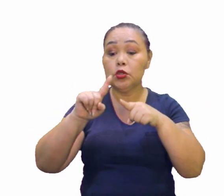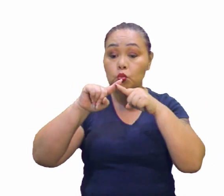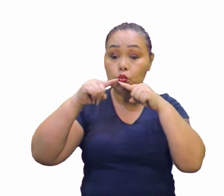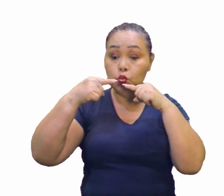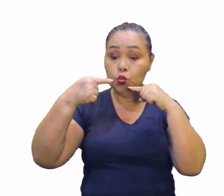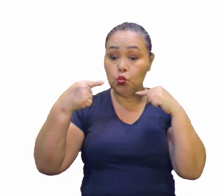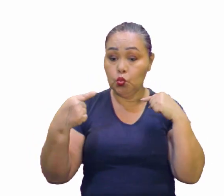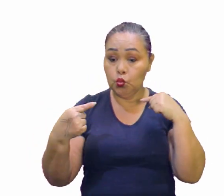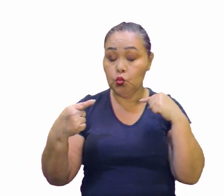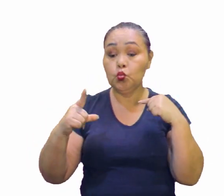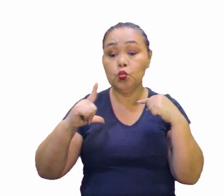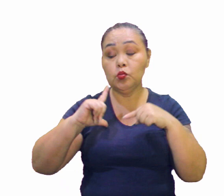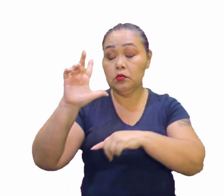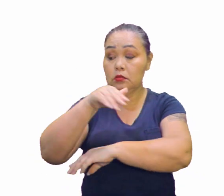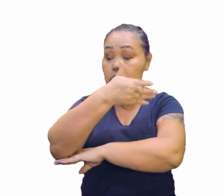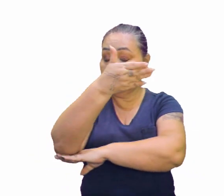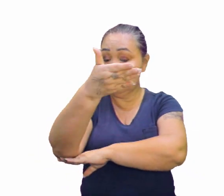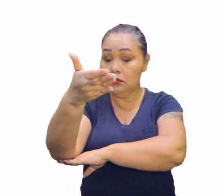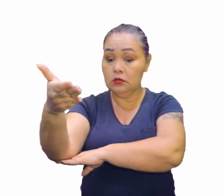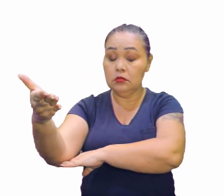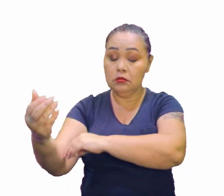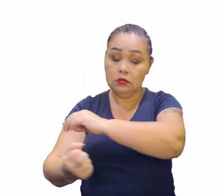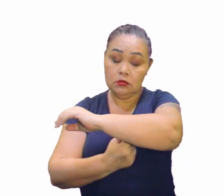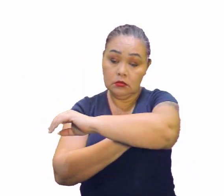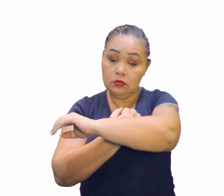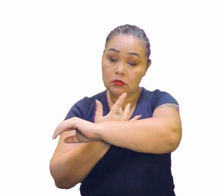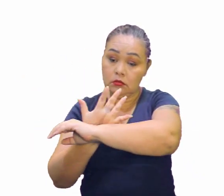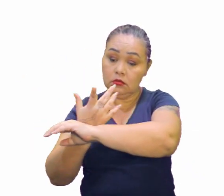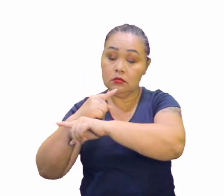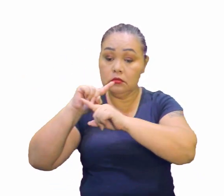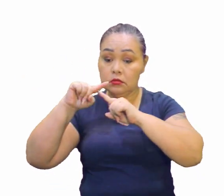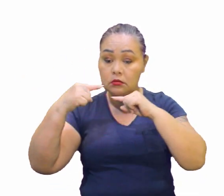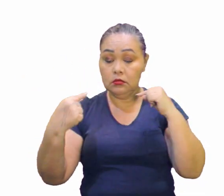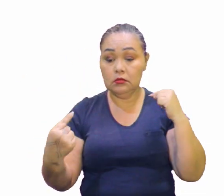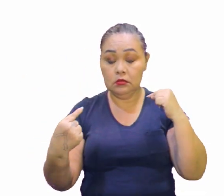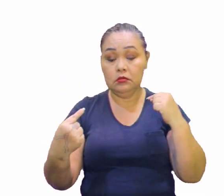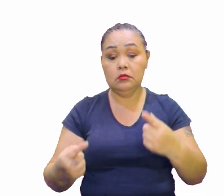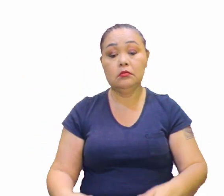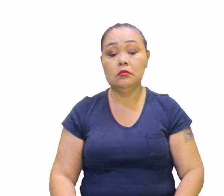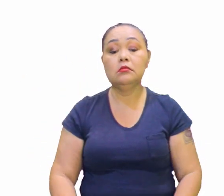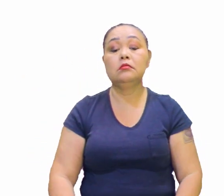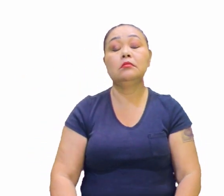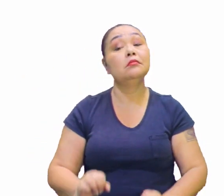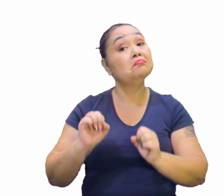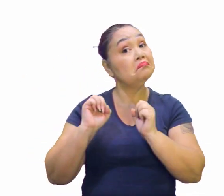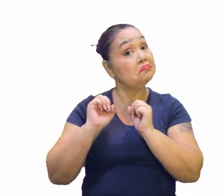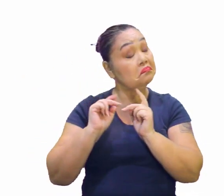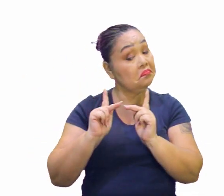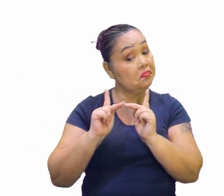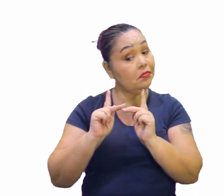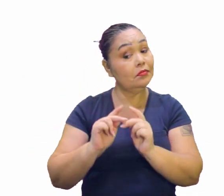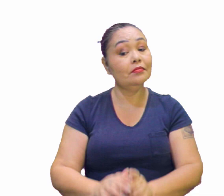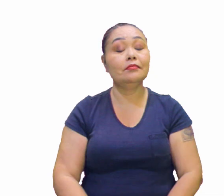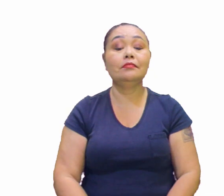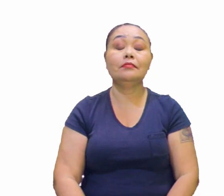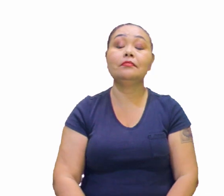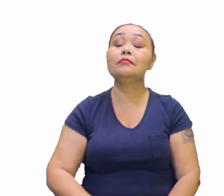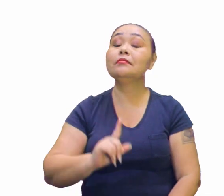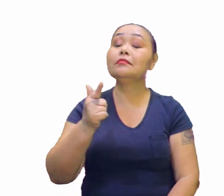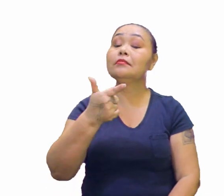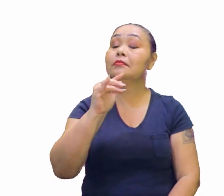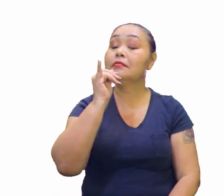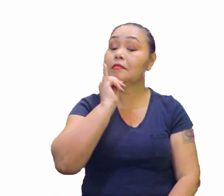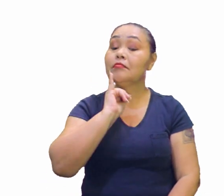cana-de-açúcar? Tinha que devastar para plantar cana-de-açúcar, ok? Dá outro